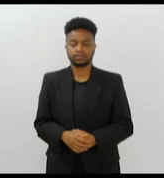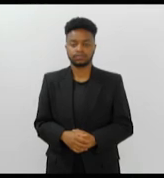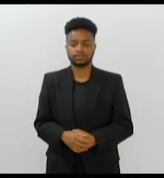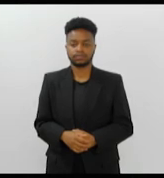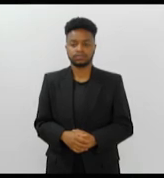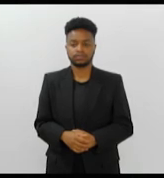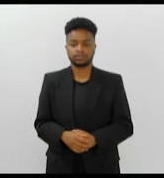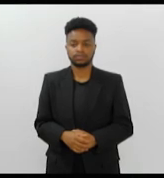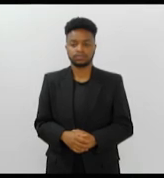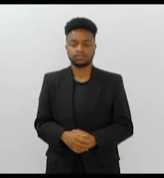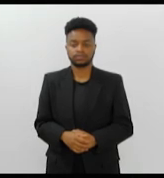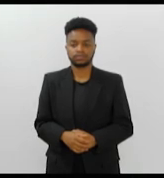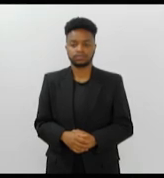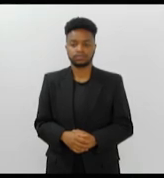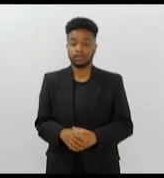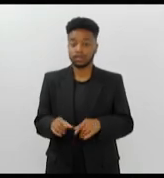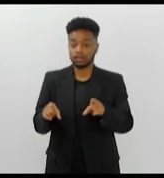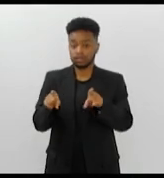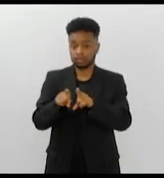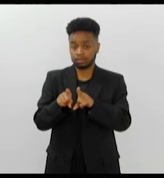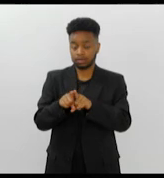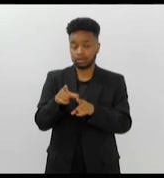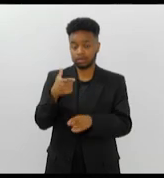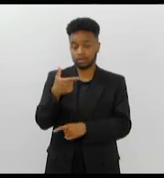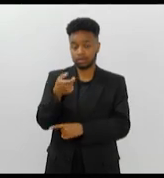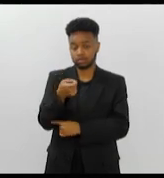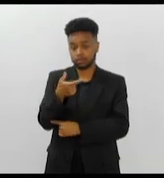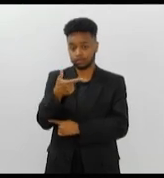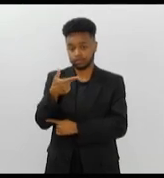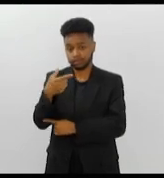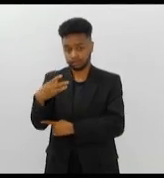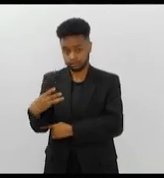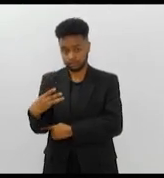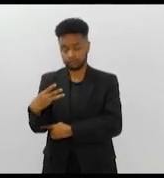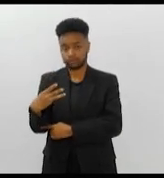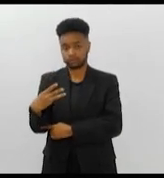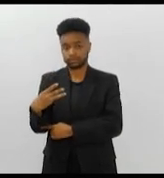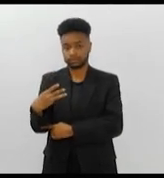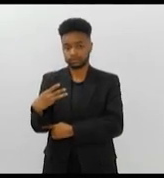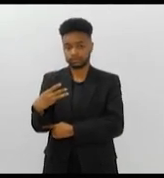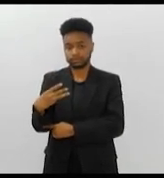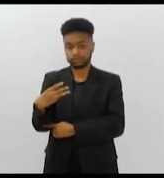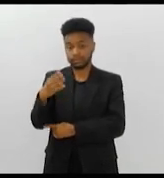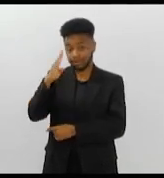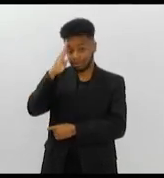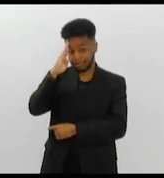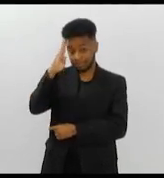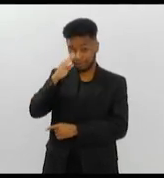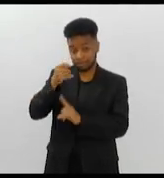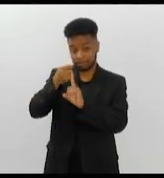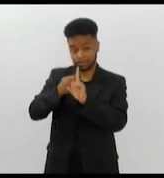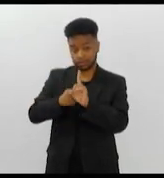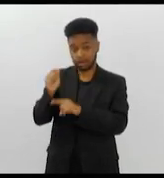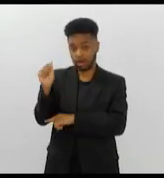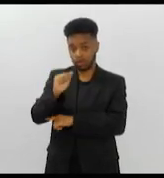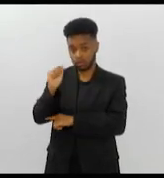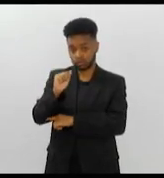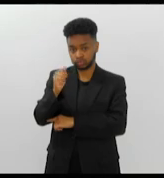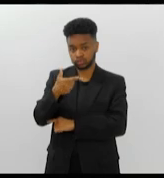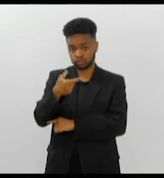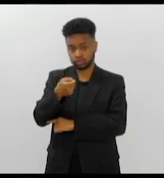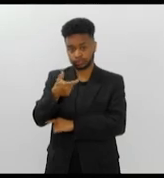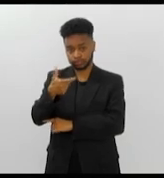2000 e 23 especificamente em agosto de